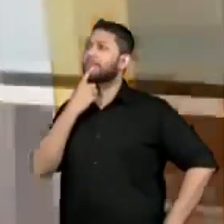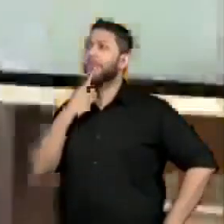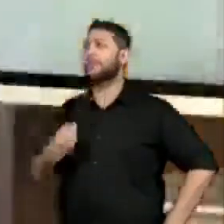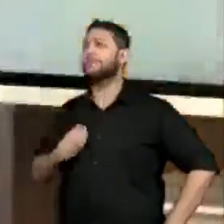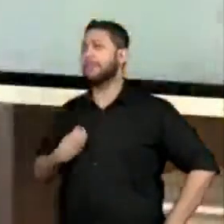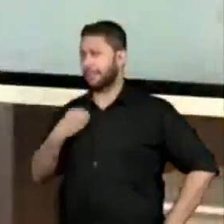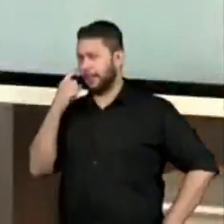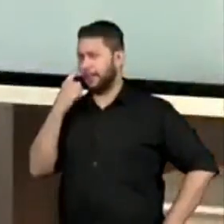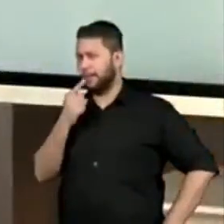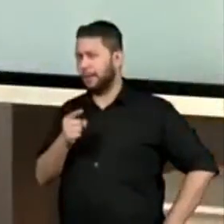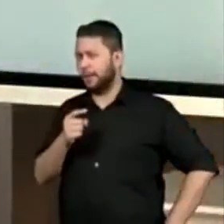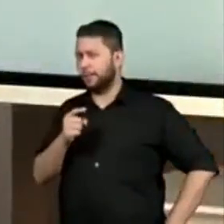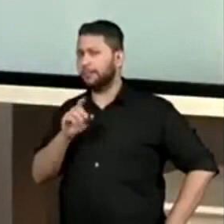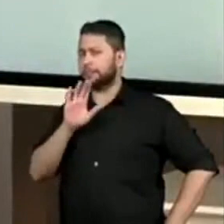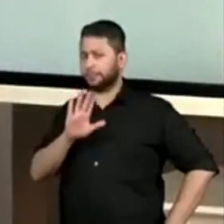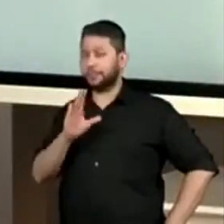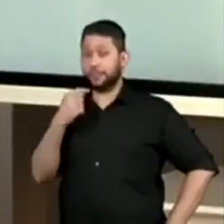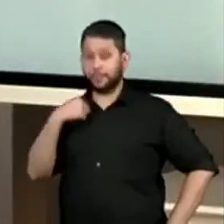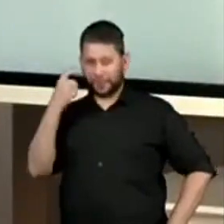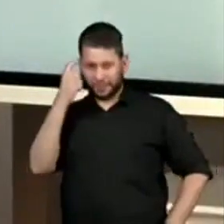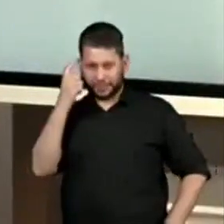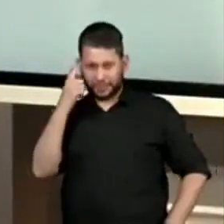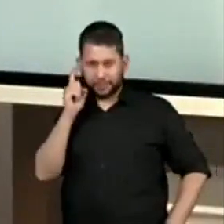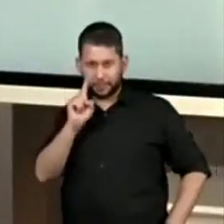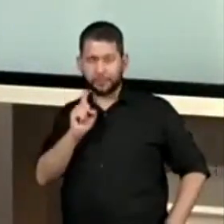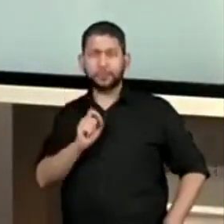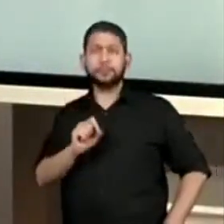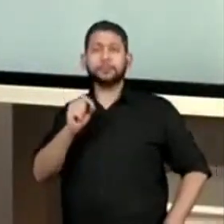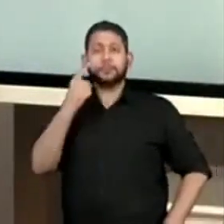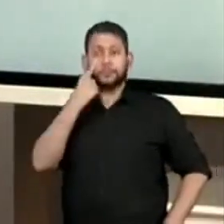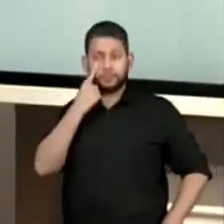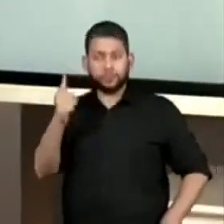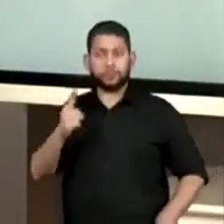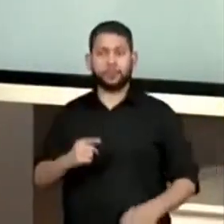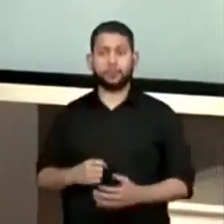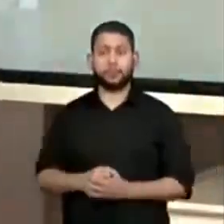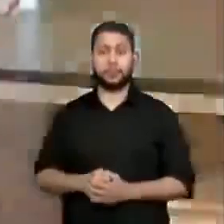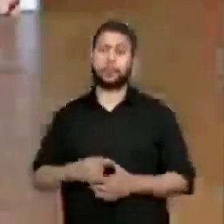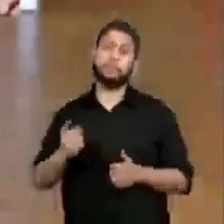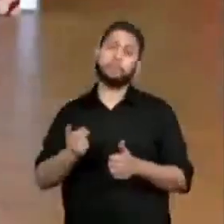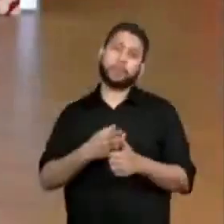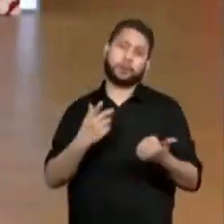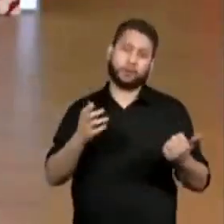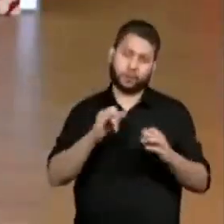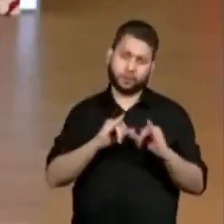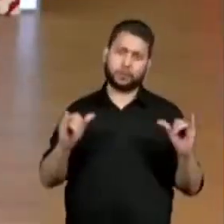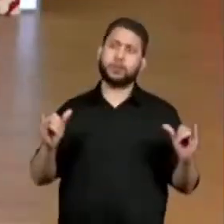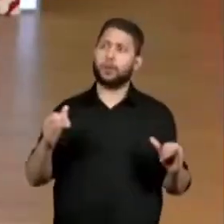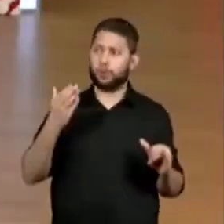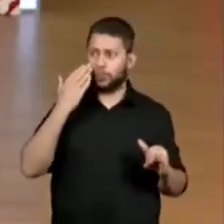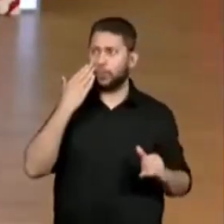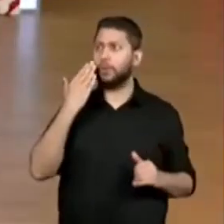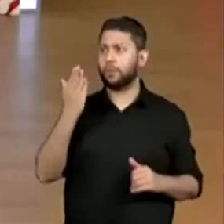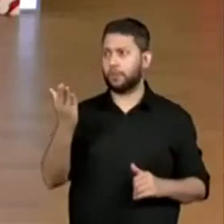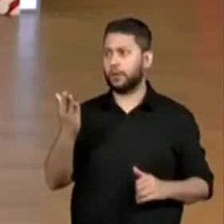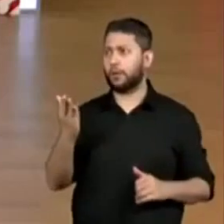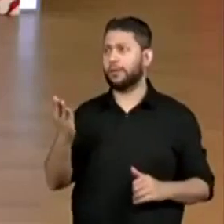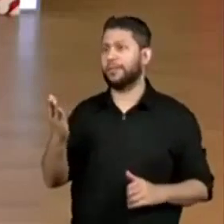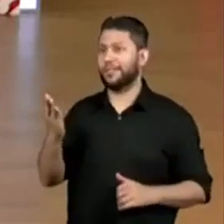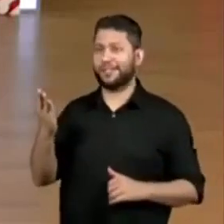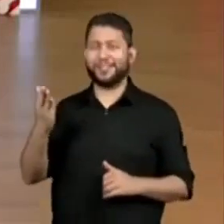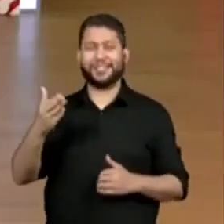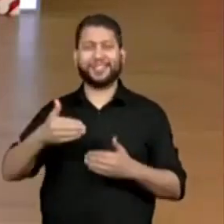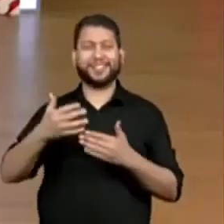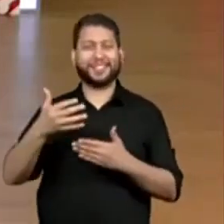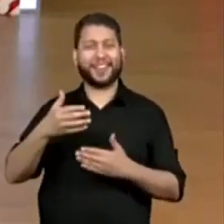nós podemos fazer isso então vamos pensar assim olha só primeiro lote agora tá aparecendo aqui para mim boa